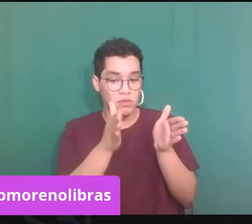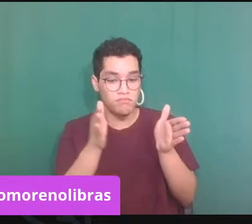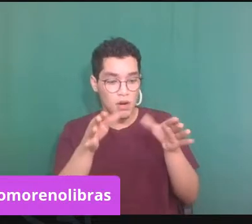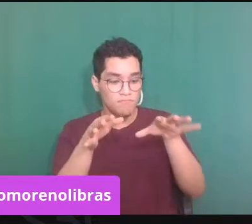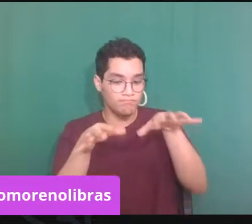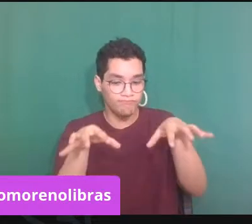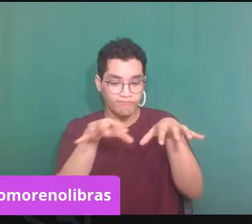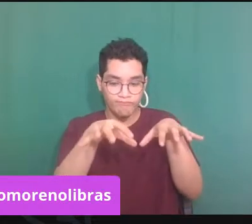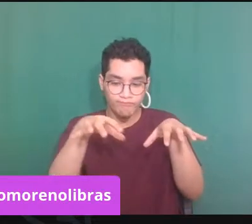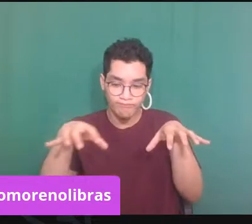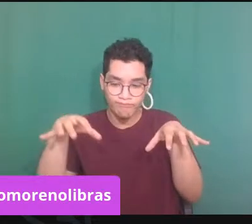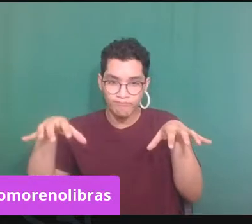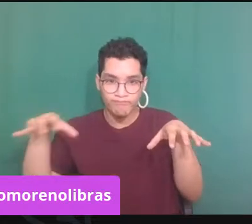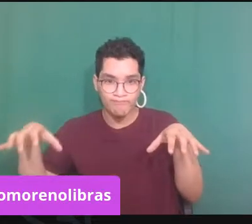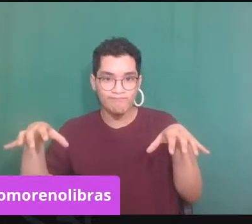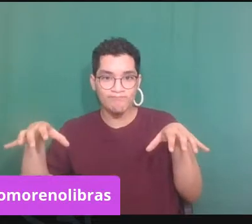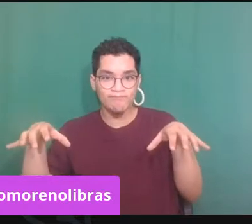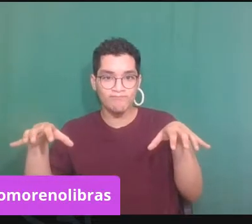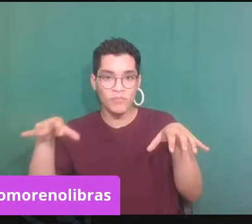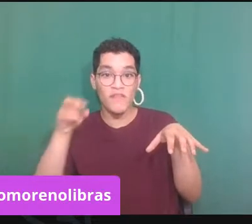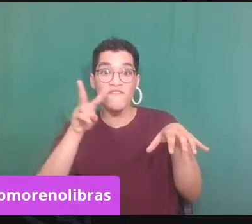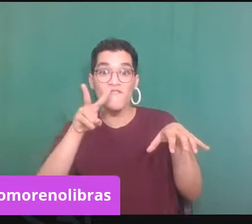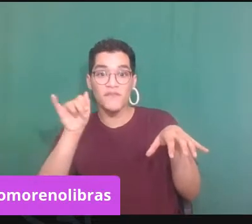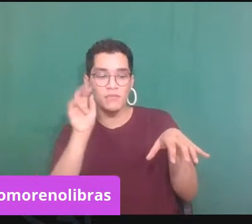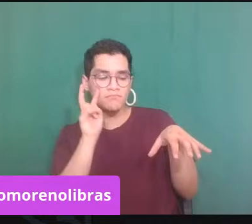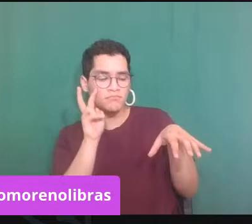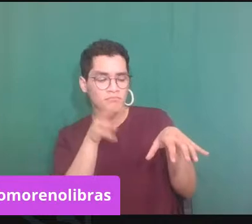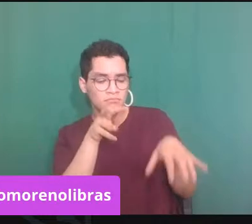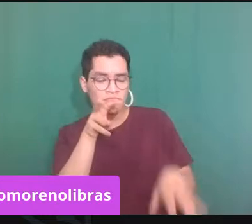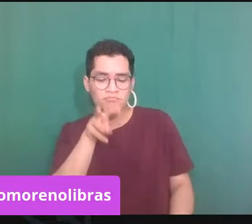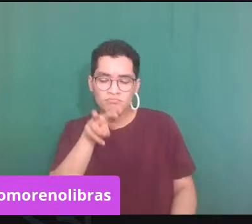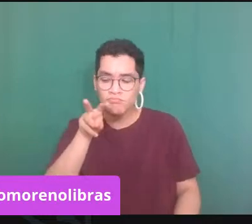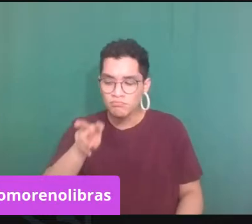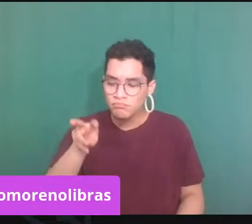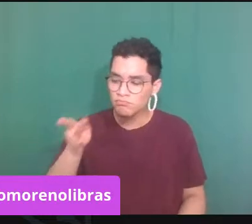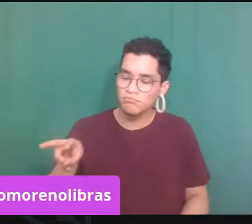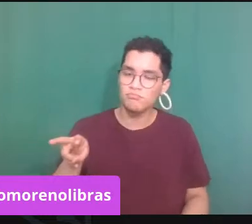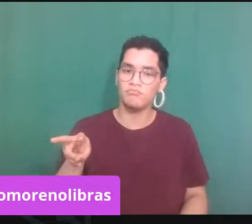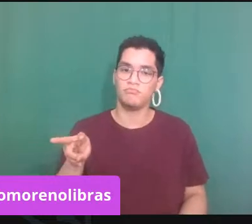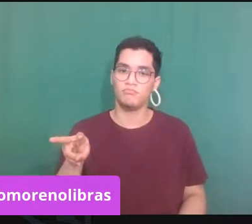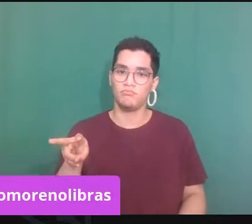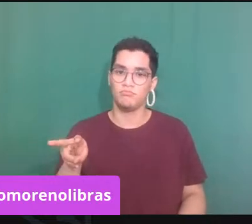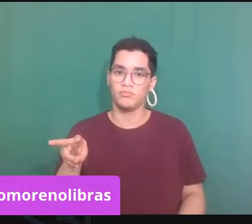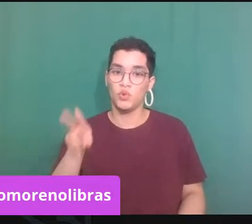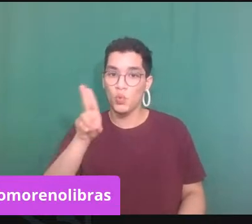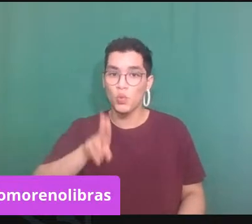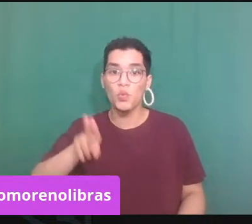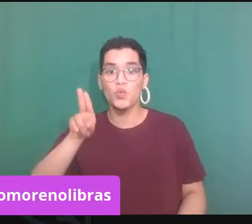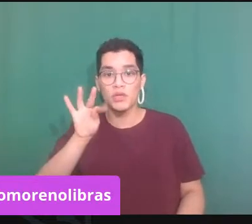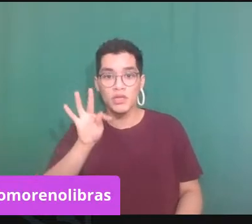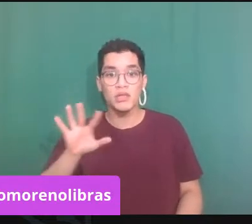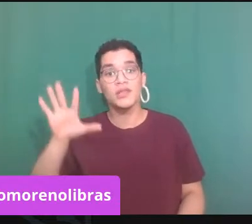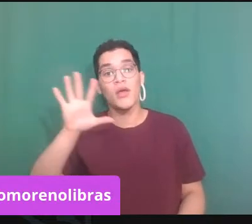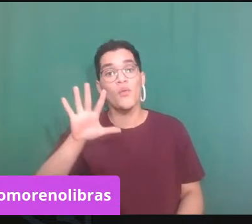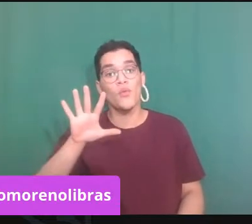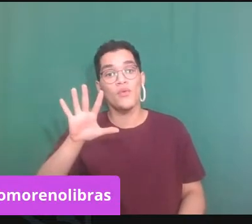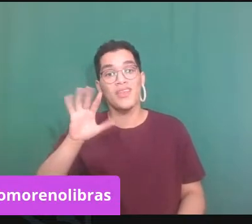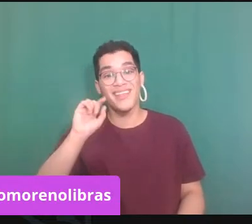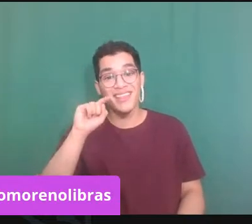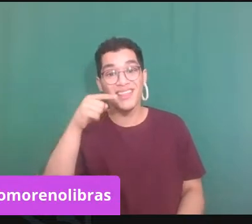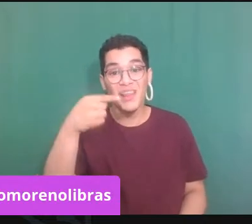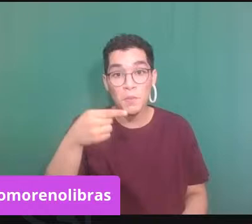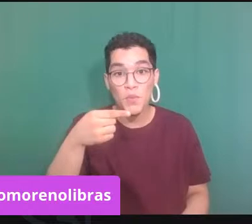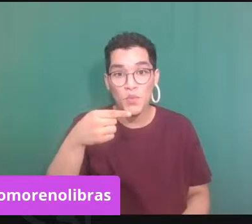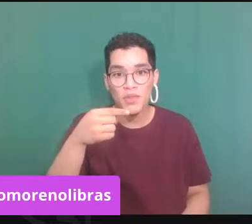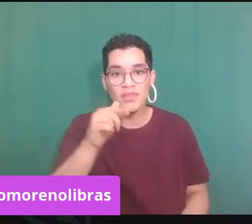analisar criticamente aquilo tudo com critérios fundamentados na teoria, para depois buscar estratégias, né?